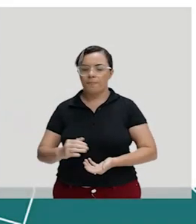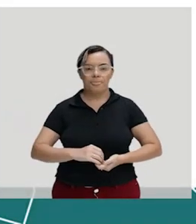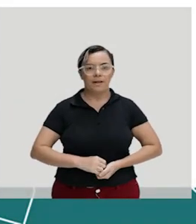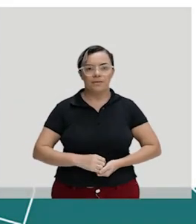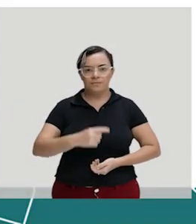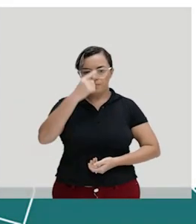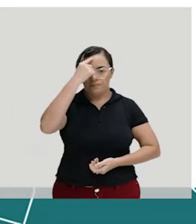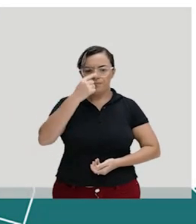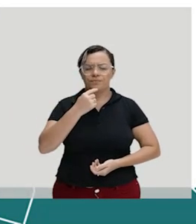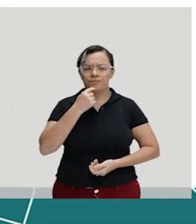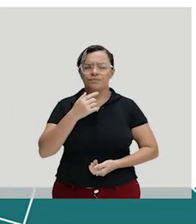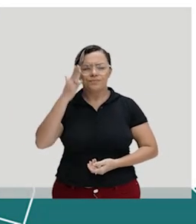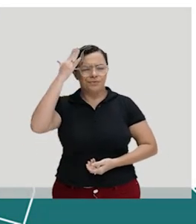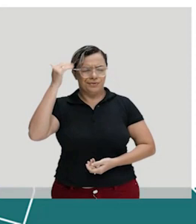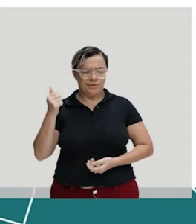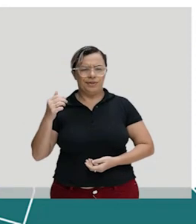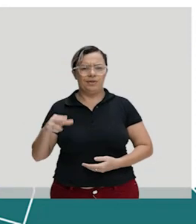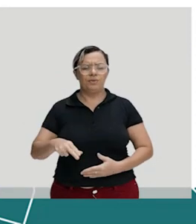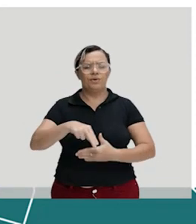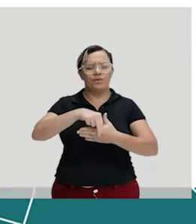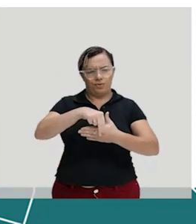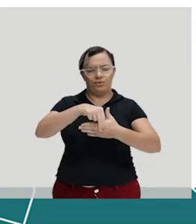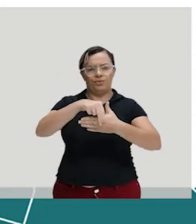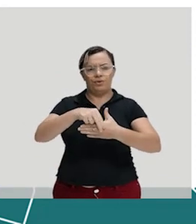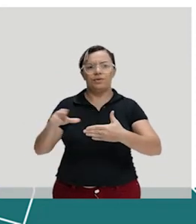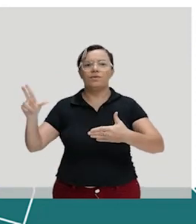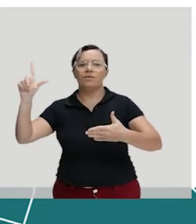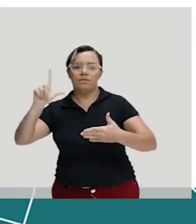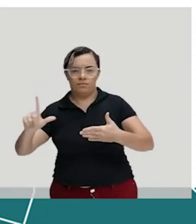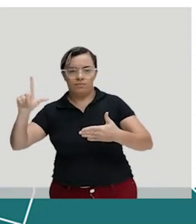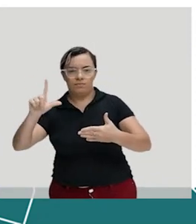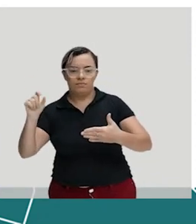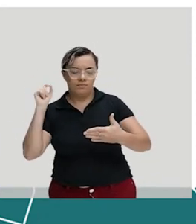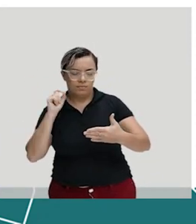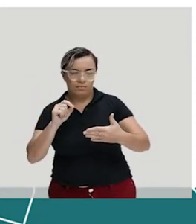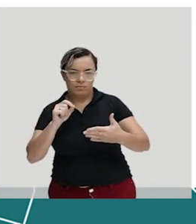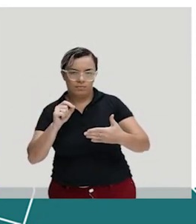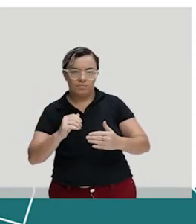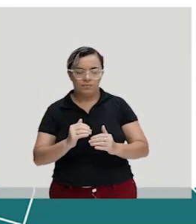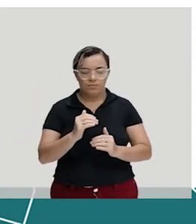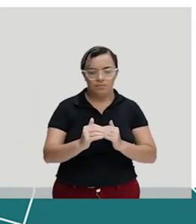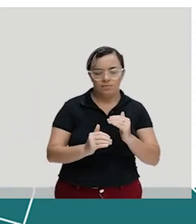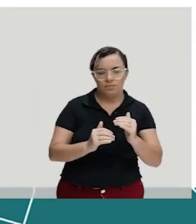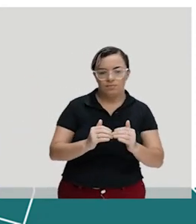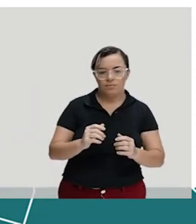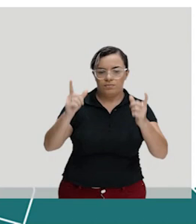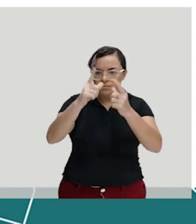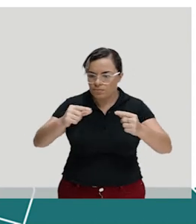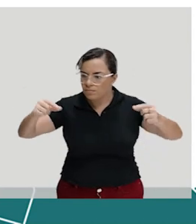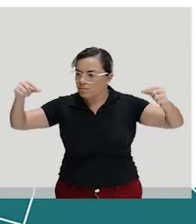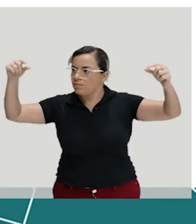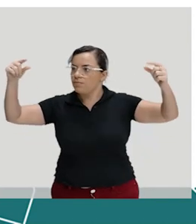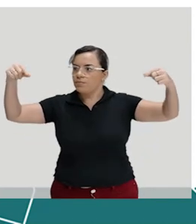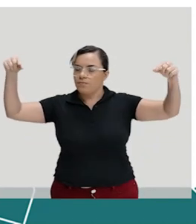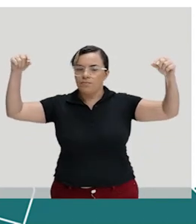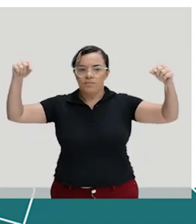um cordel Você sabe o que é um cordel uma literatura de cordel é uma literatura que foi era desenvolvida pendurada na corda por isso que